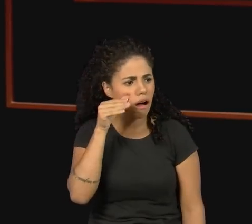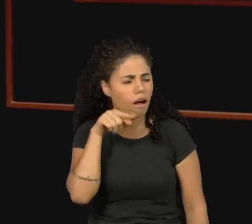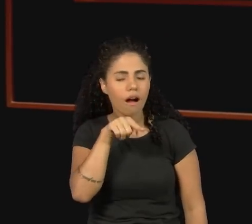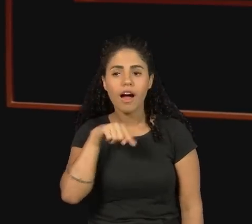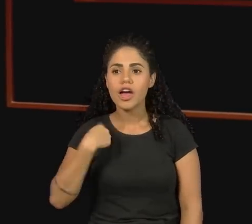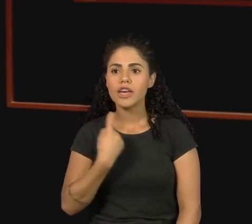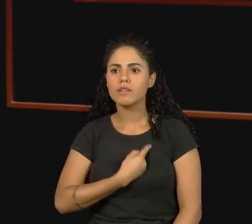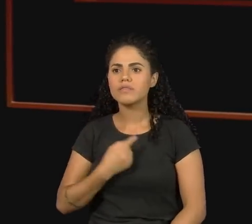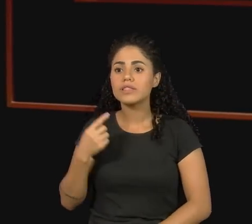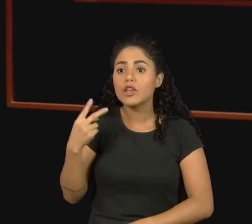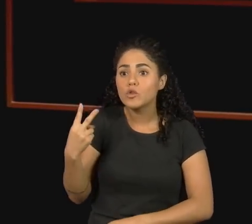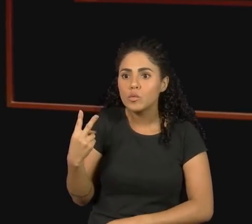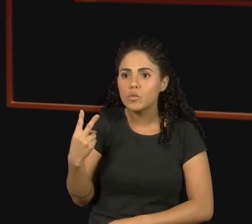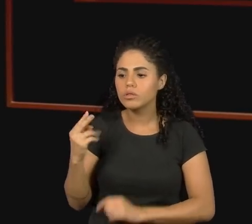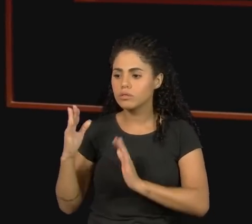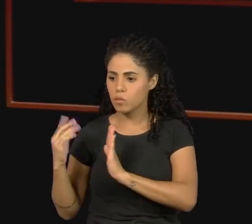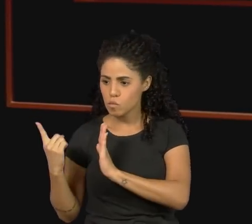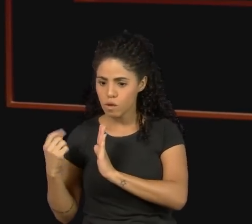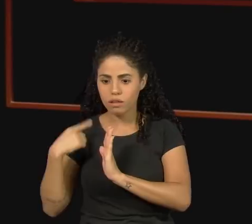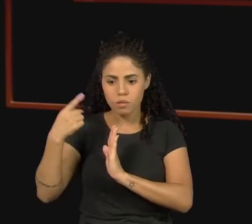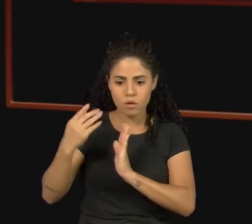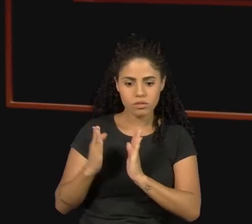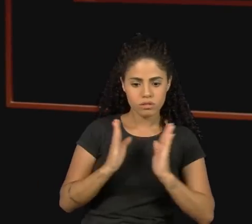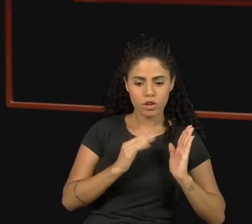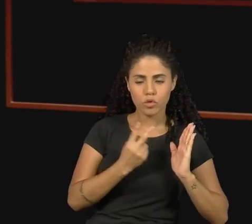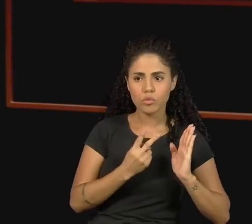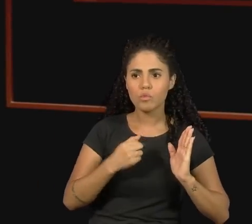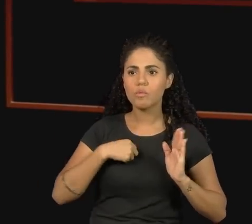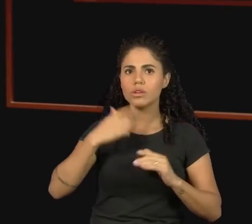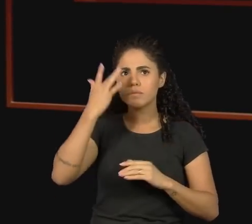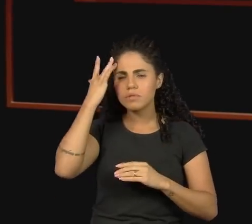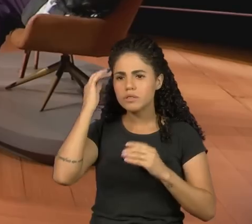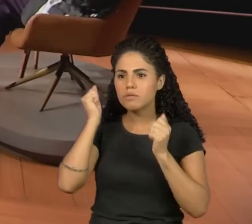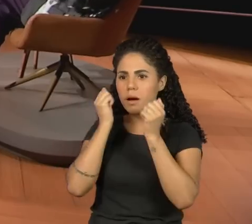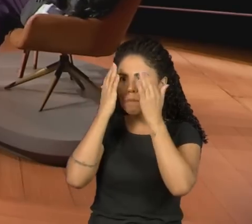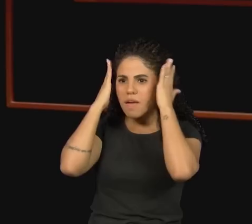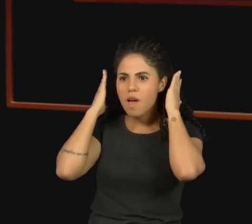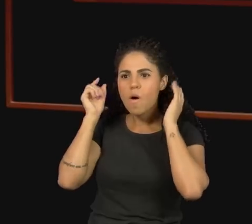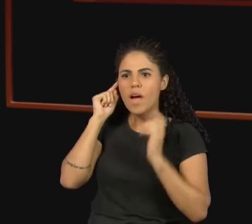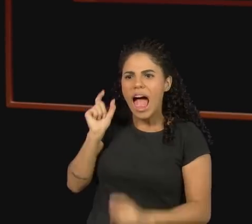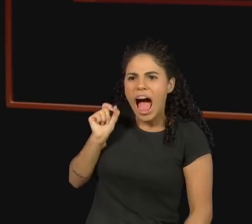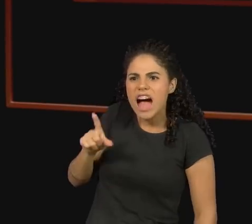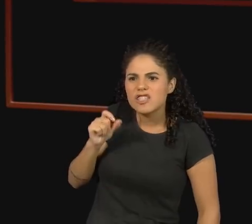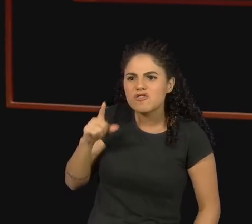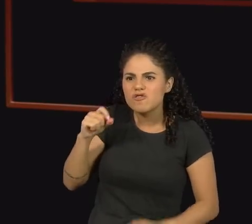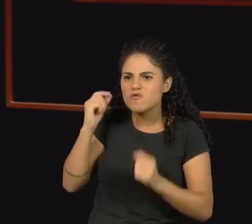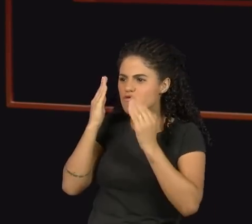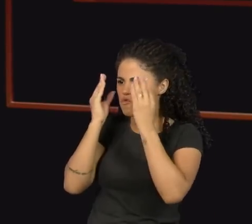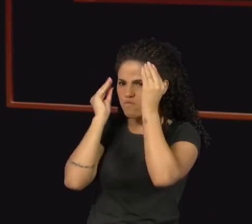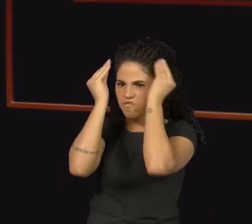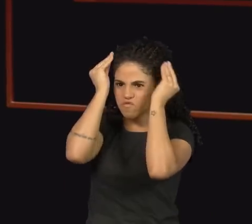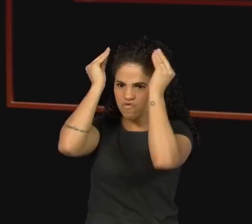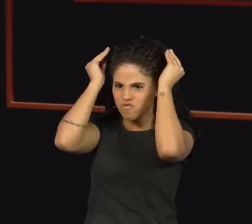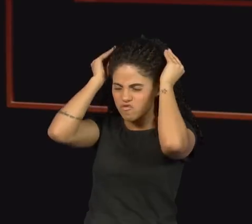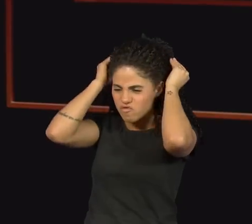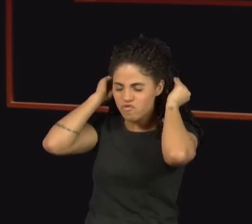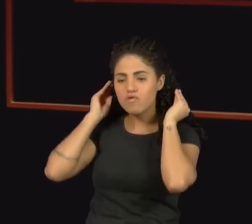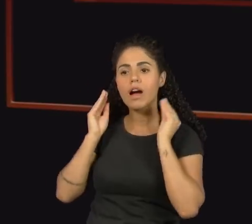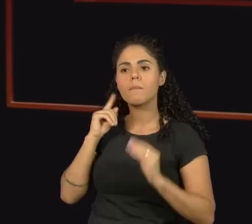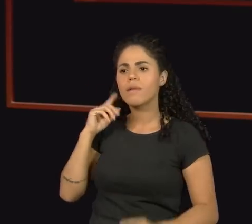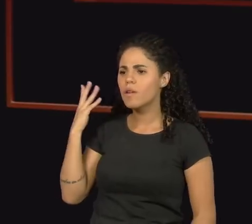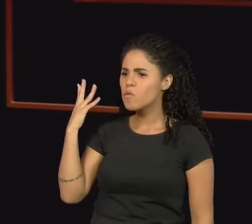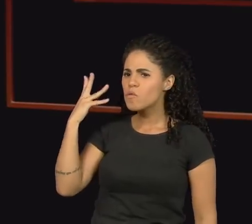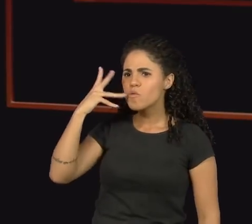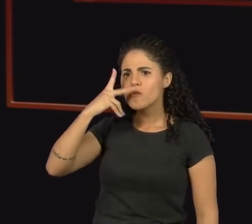fazia 2 sessões, e aquela garotada com o cabelo pintado de azul, como a gente construiu tudo muito fragmentado